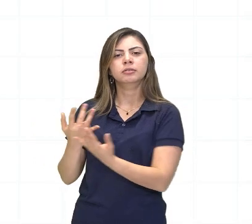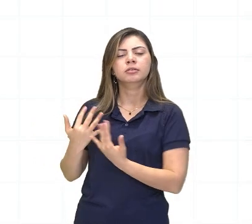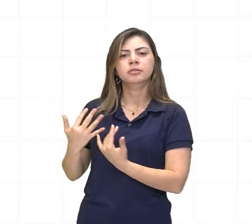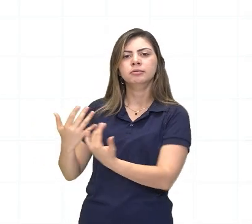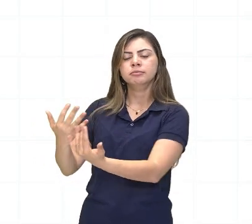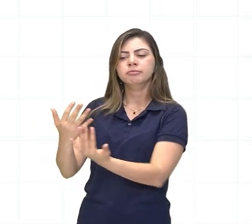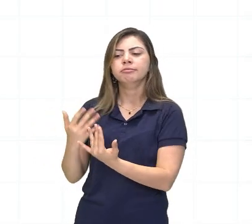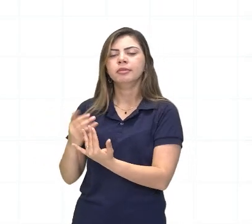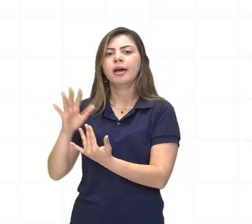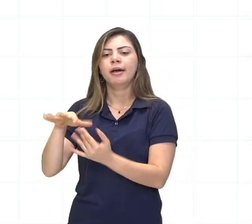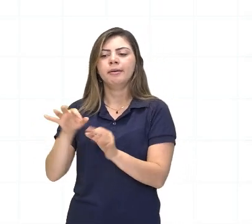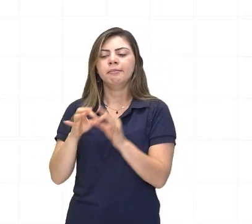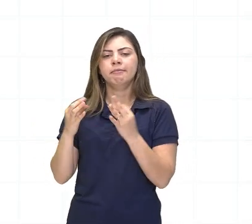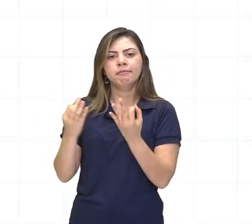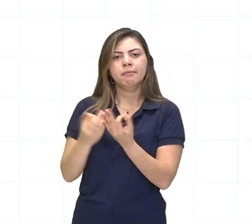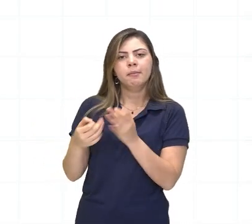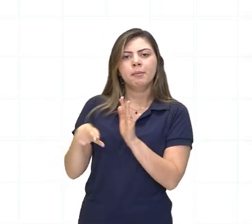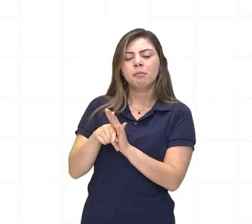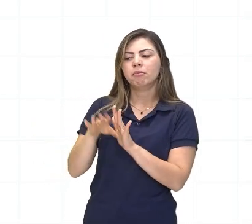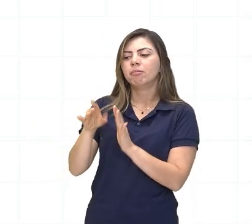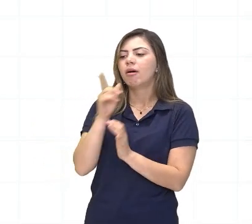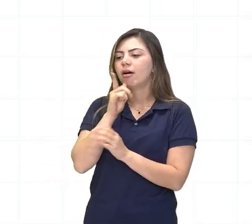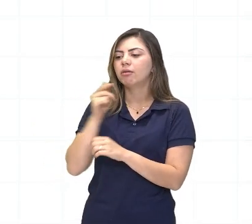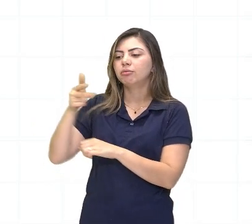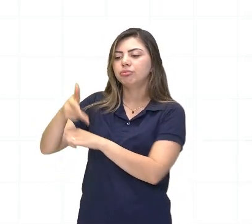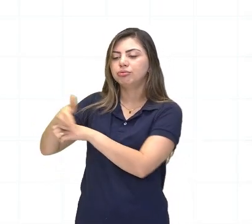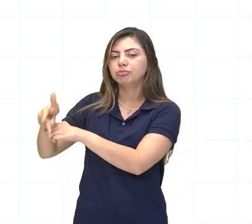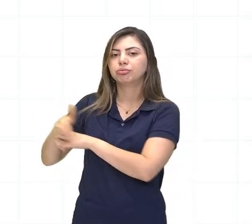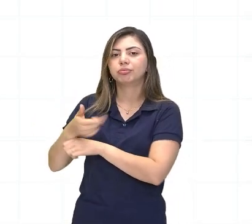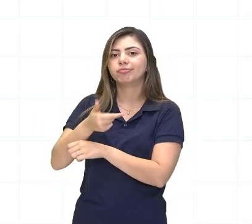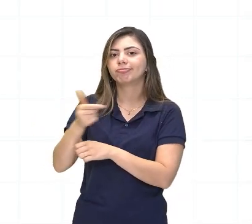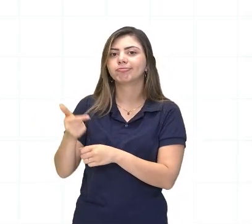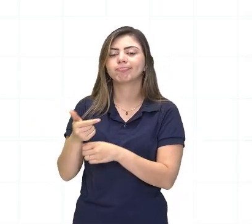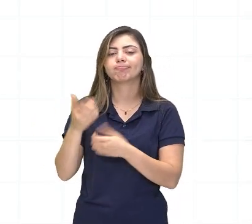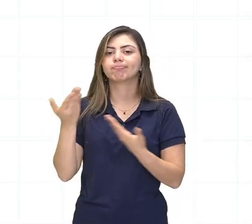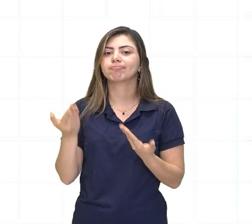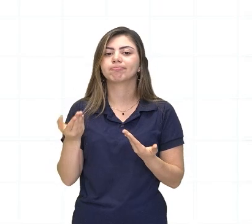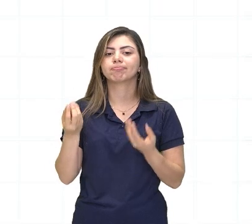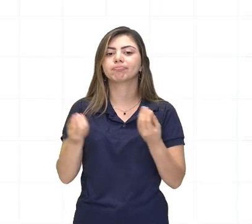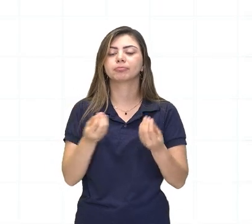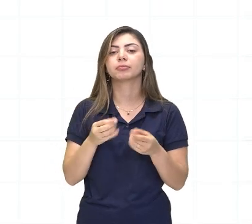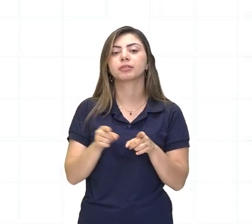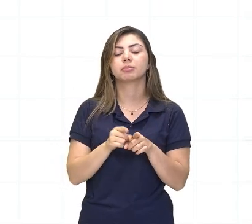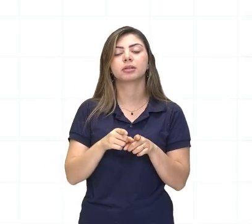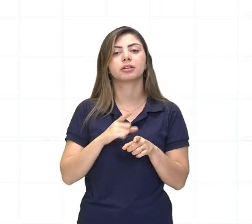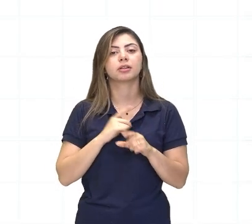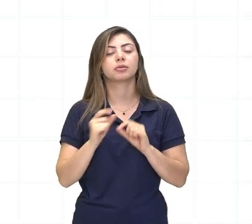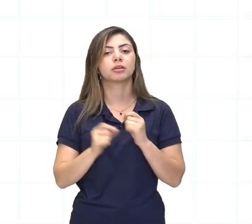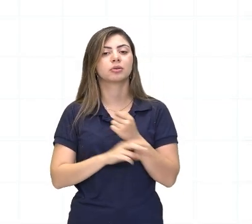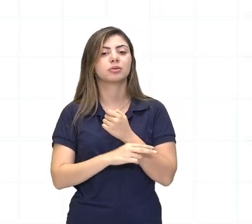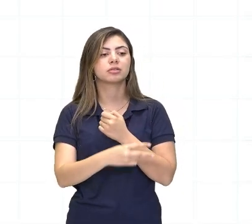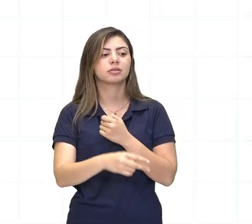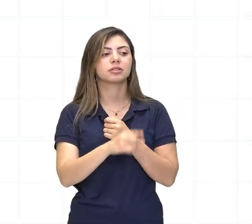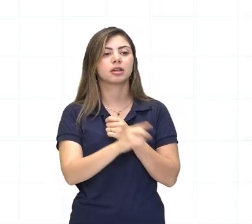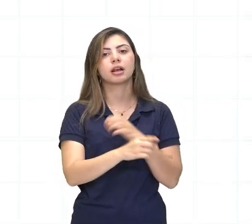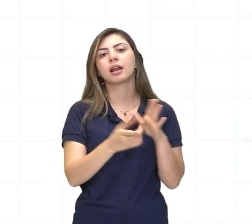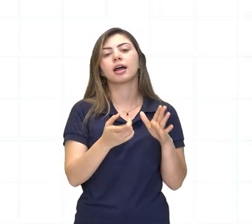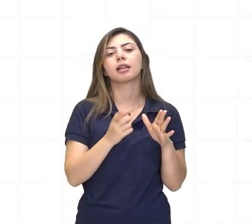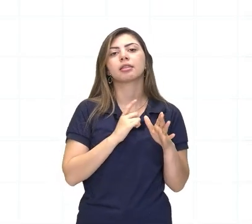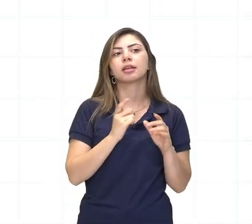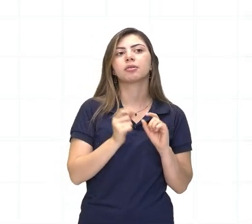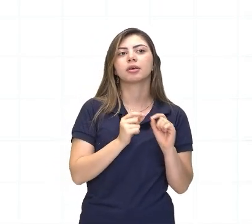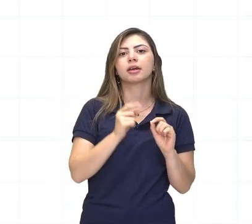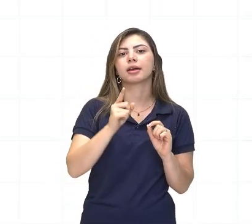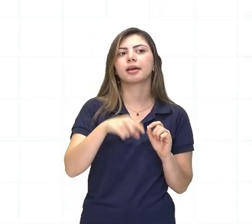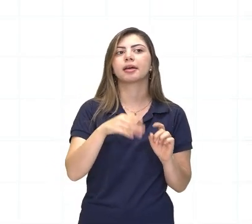agricultura familiar, geralmente para consumo próprio. E tem também afetado os rituais indígenas. Percebam que ele já não está mais narrando sobre